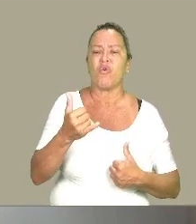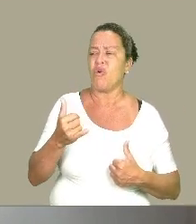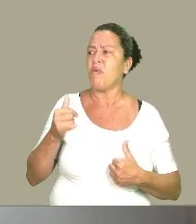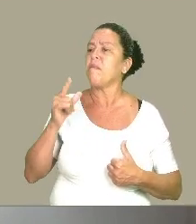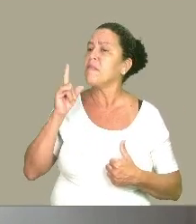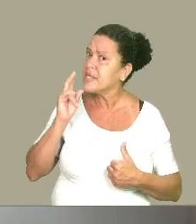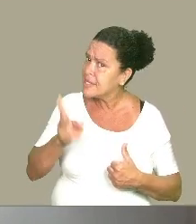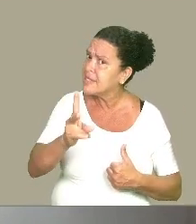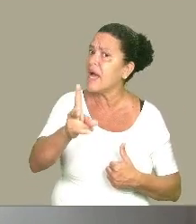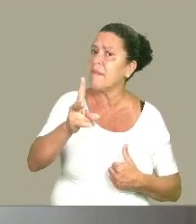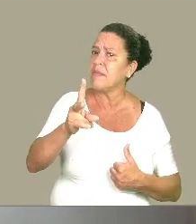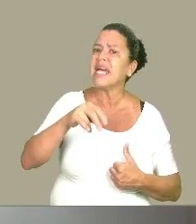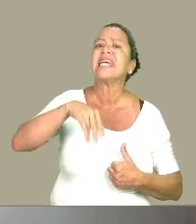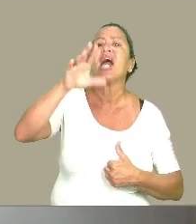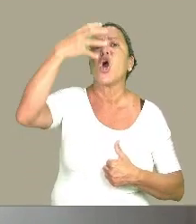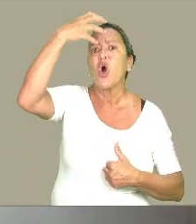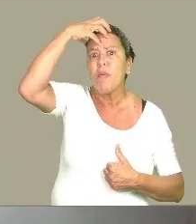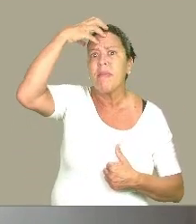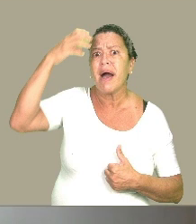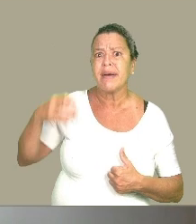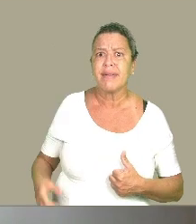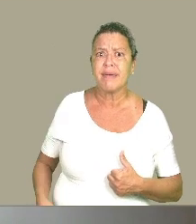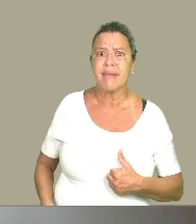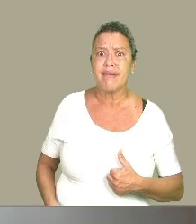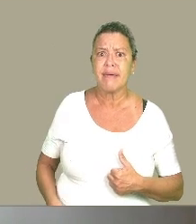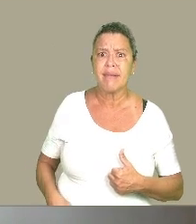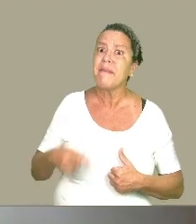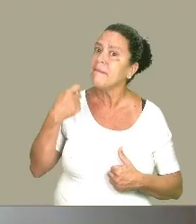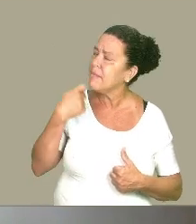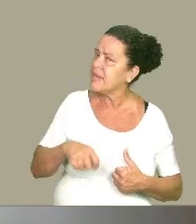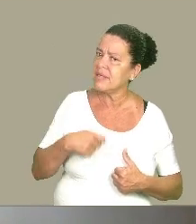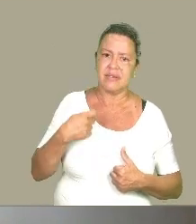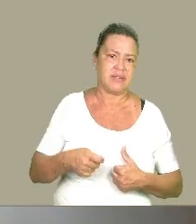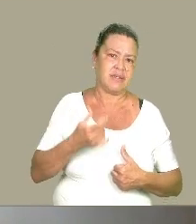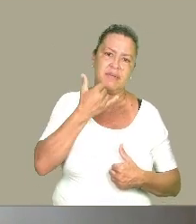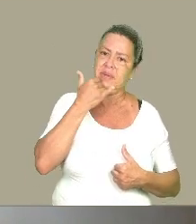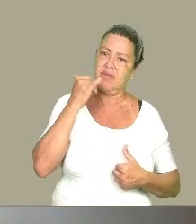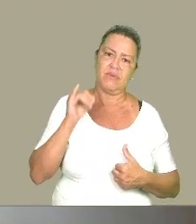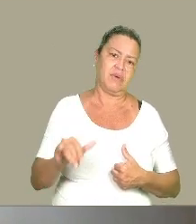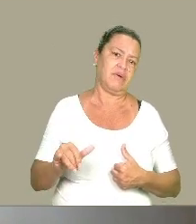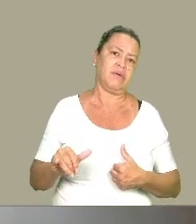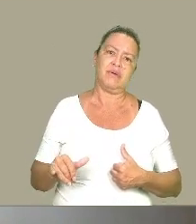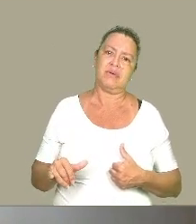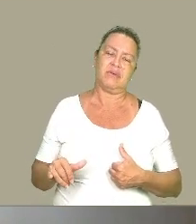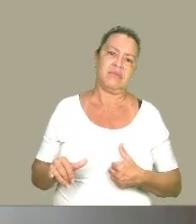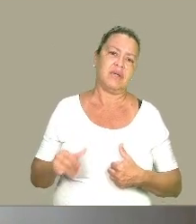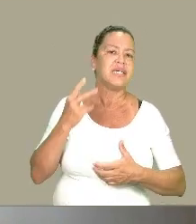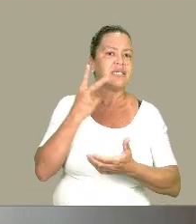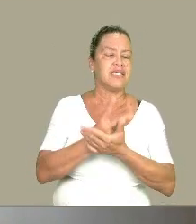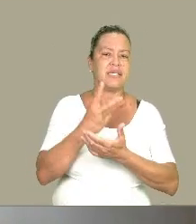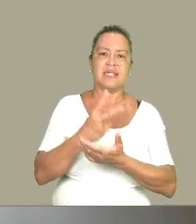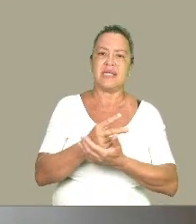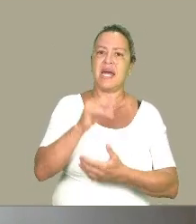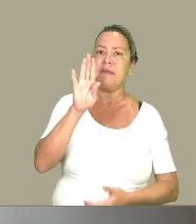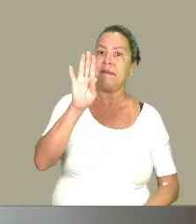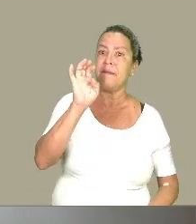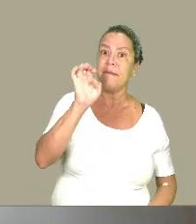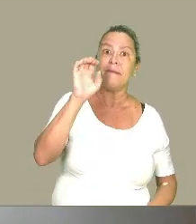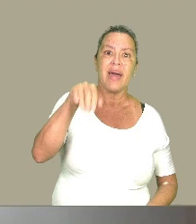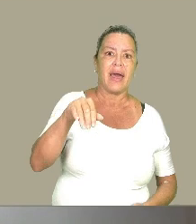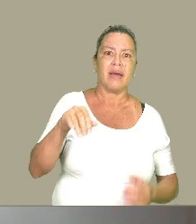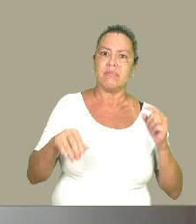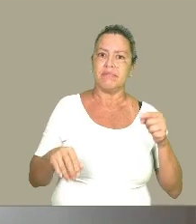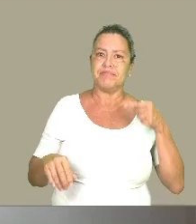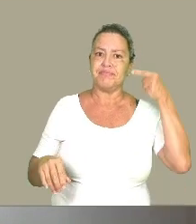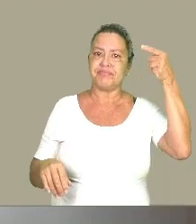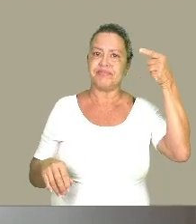ter acontecido, né? A gente precisa perdoar. E a gente precisa colocar o bem acima do